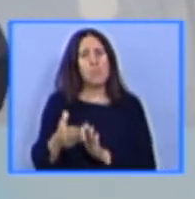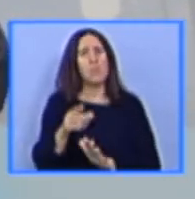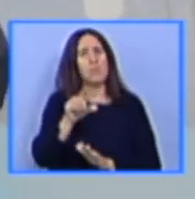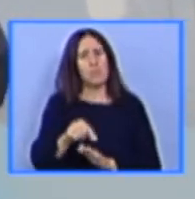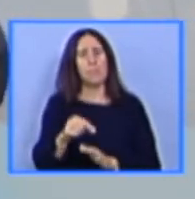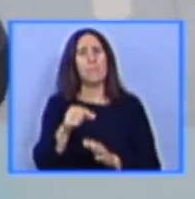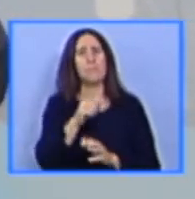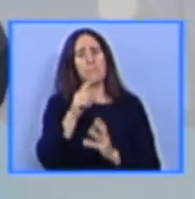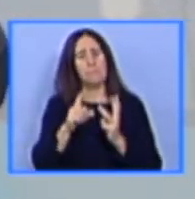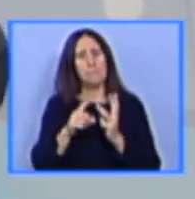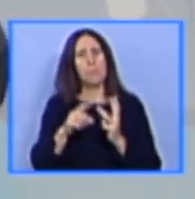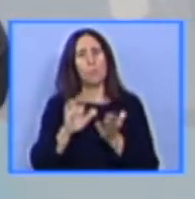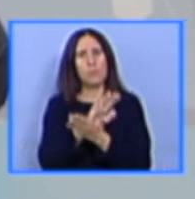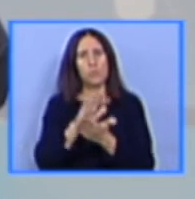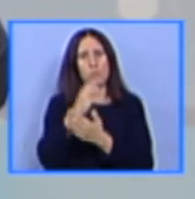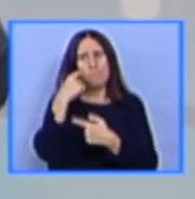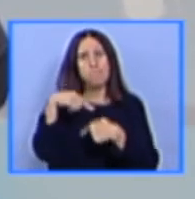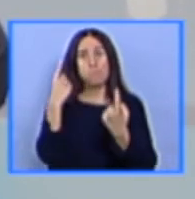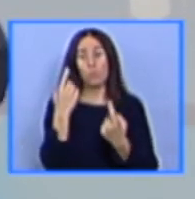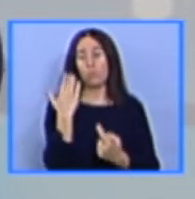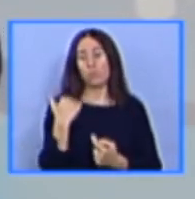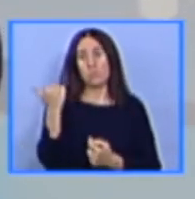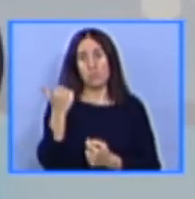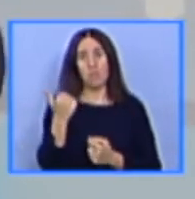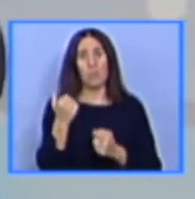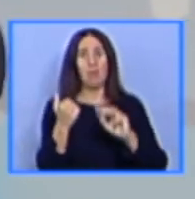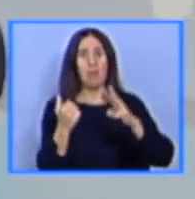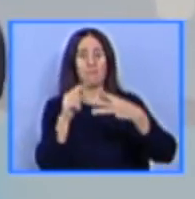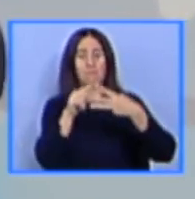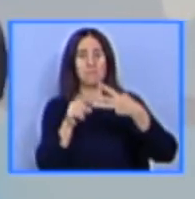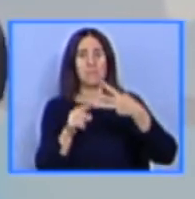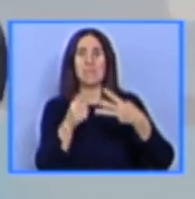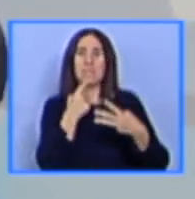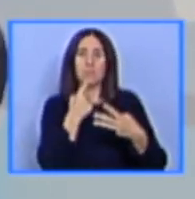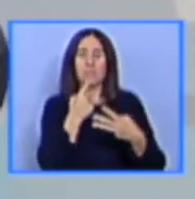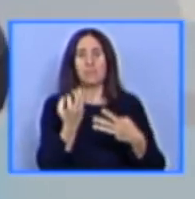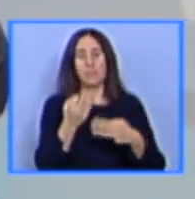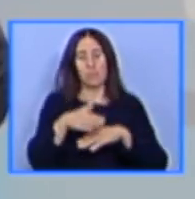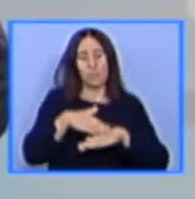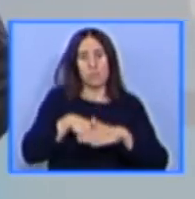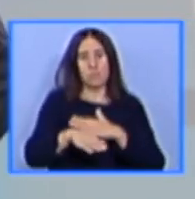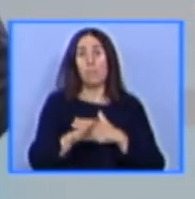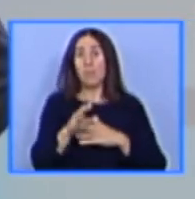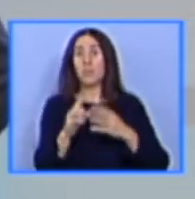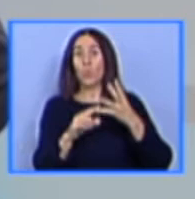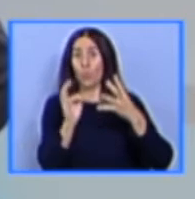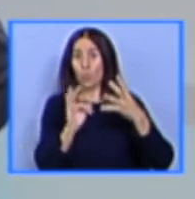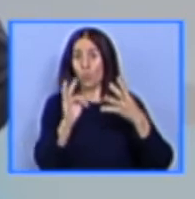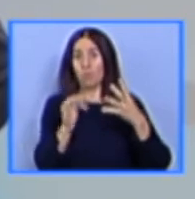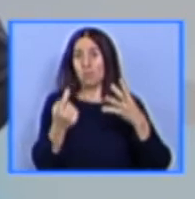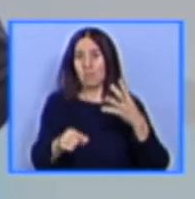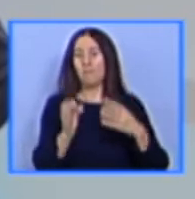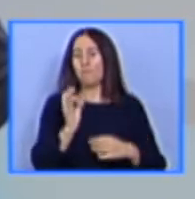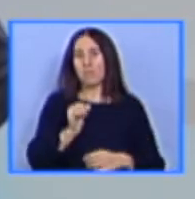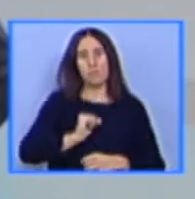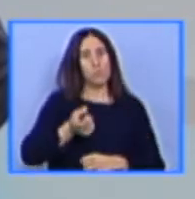meios de comunicação social, conforme somos solicitados, são os 3 grandes modos, digamos assim, de atuação. Mas há um 4º modo de atuação, que não é da